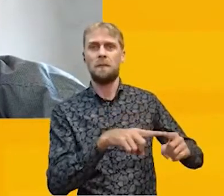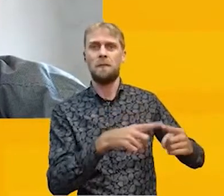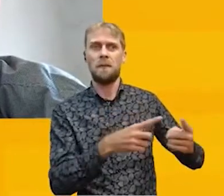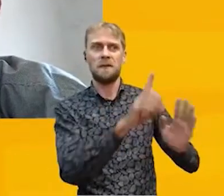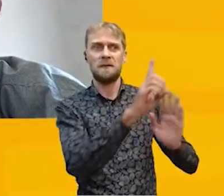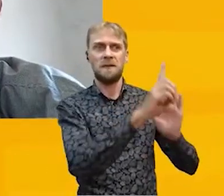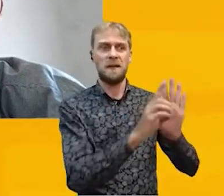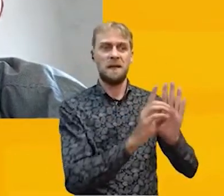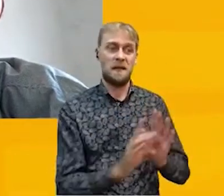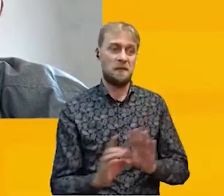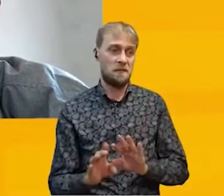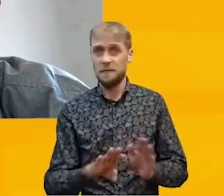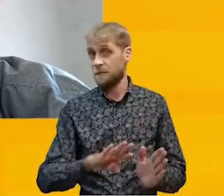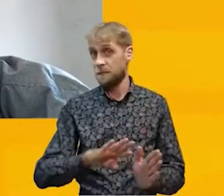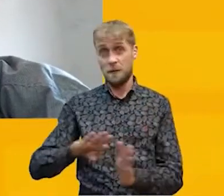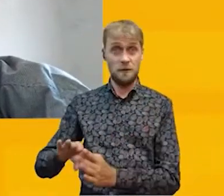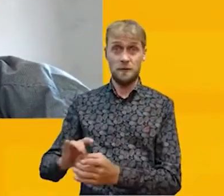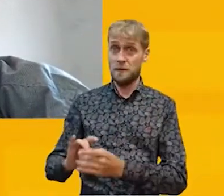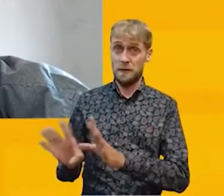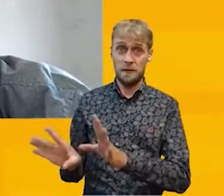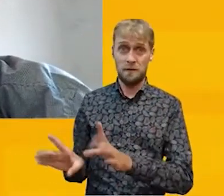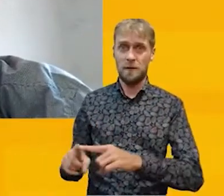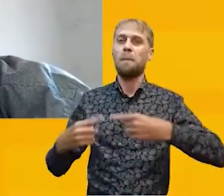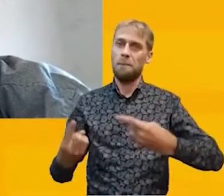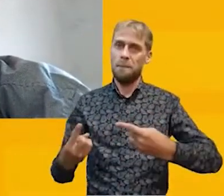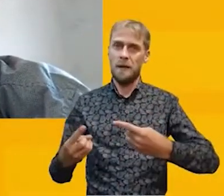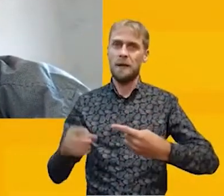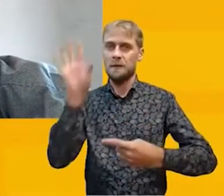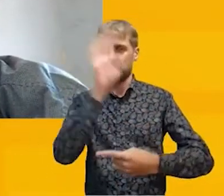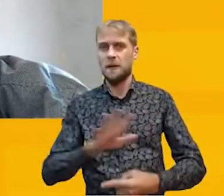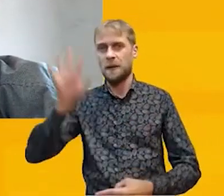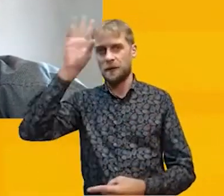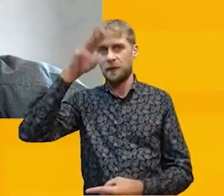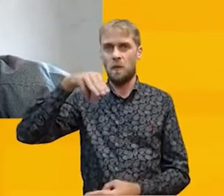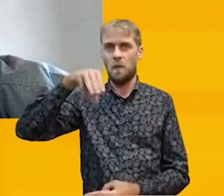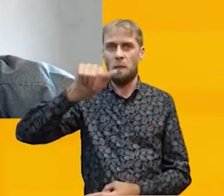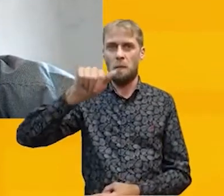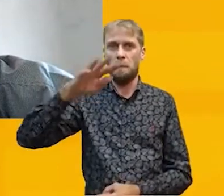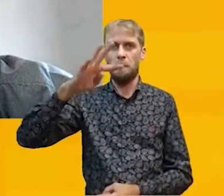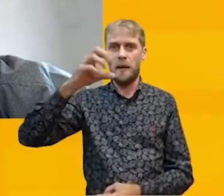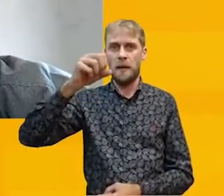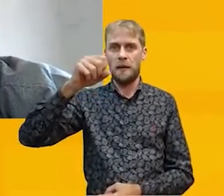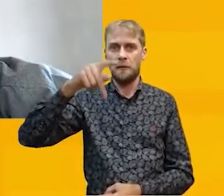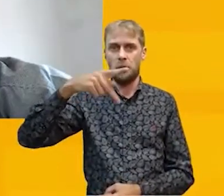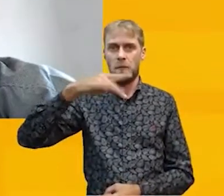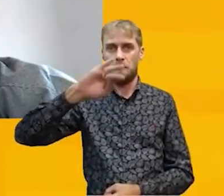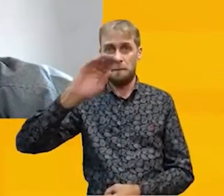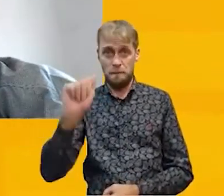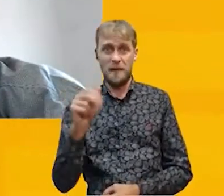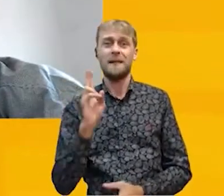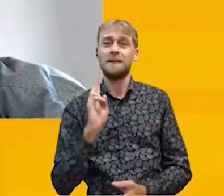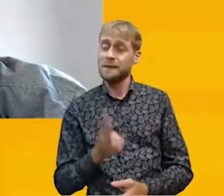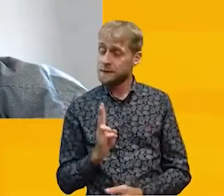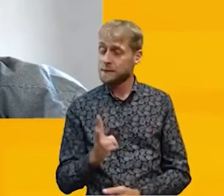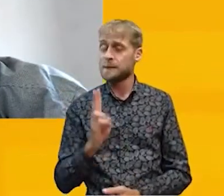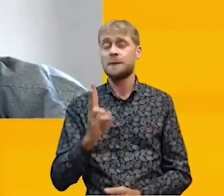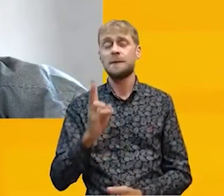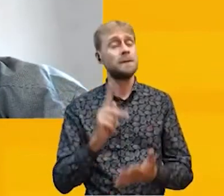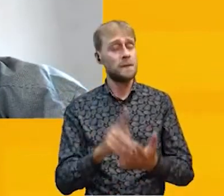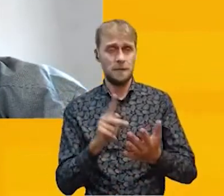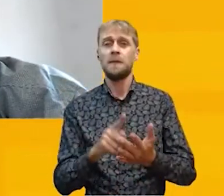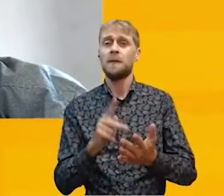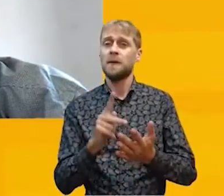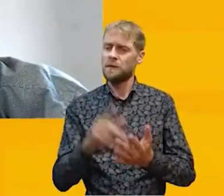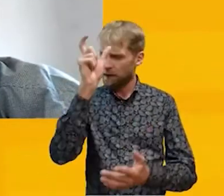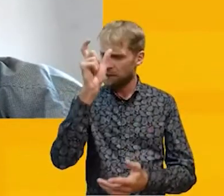única coisa que nunca deixou de acontecer foi a existência do Mato Piba. Ele existe por si, ele existe pela